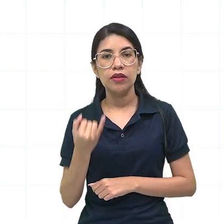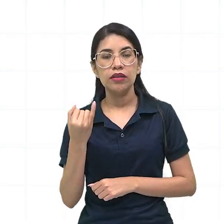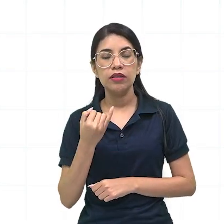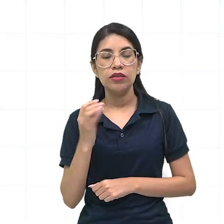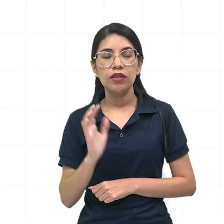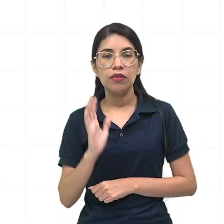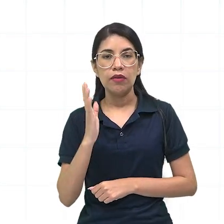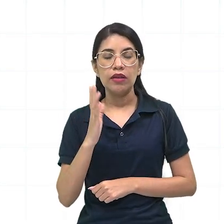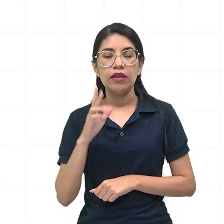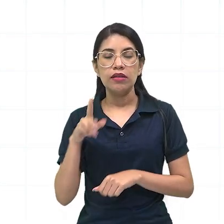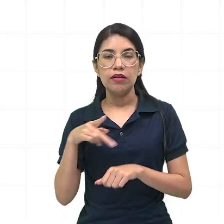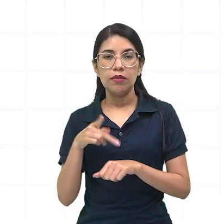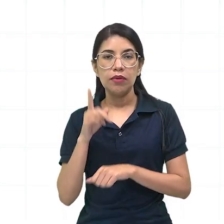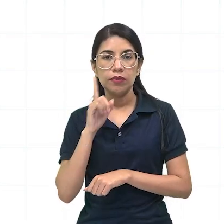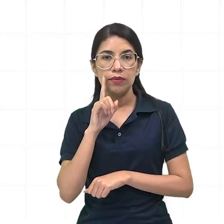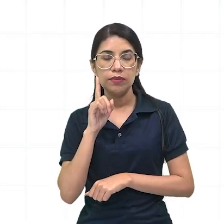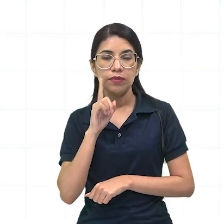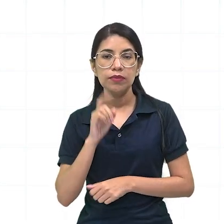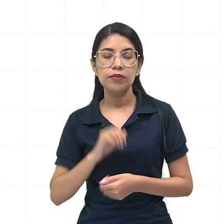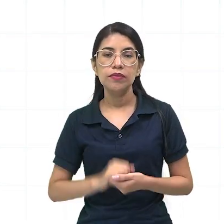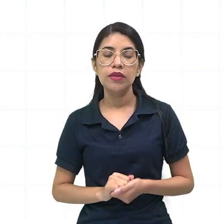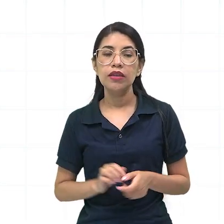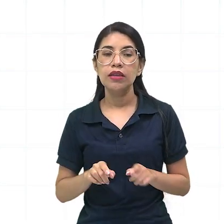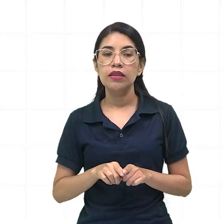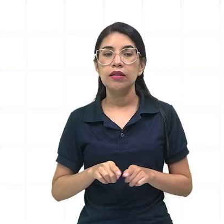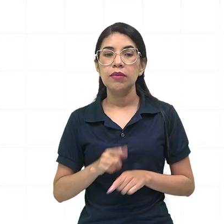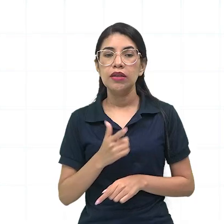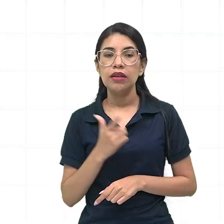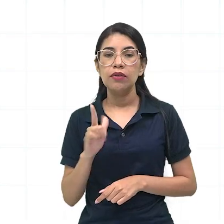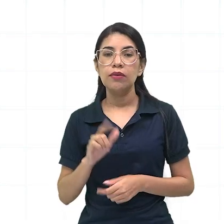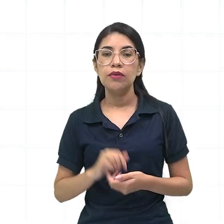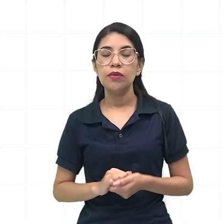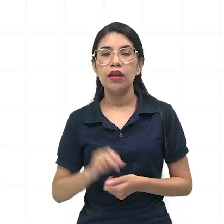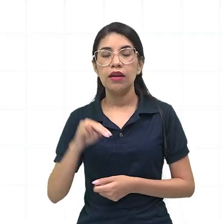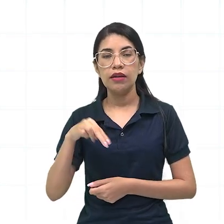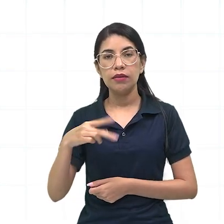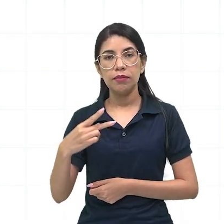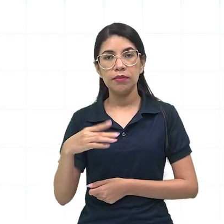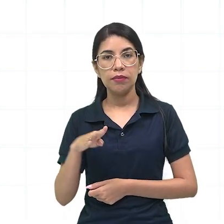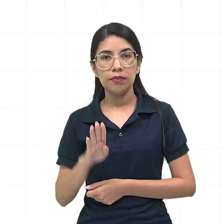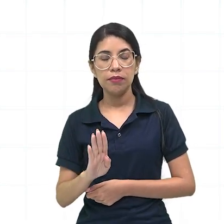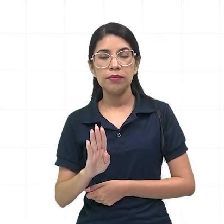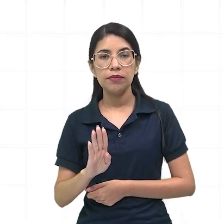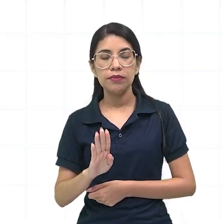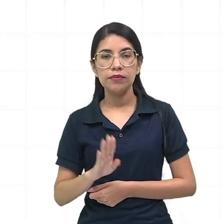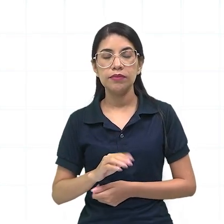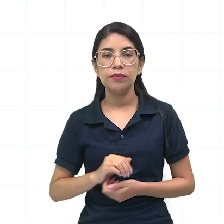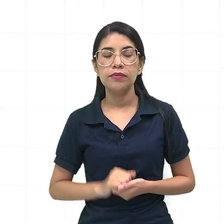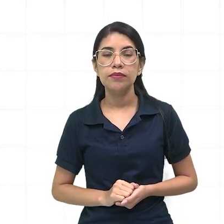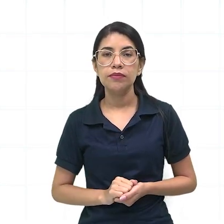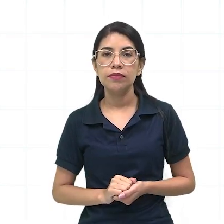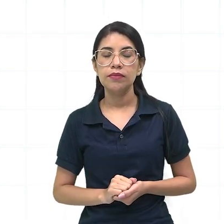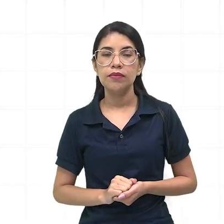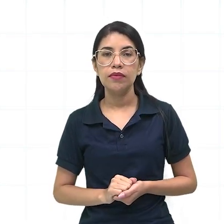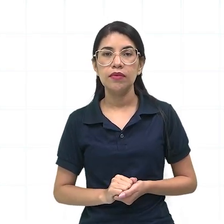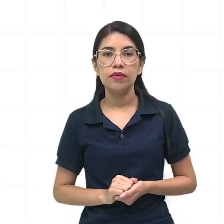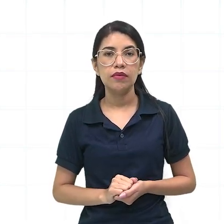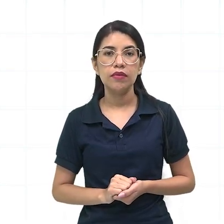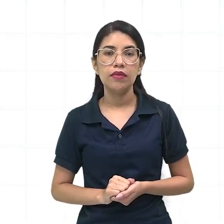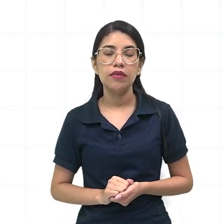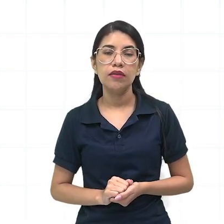importante lá, a MLB. Tem a Liga Japonesa de Beisebol,